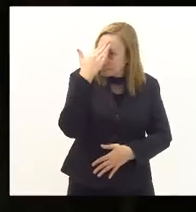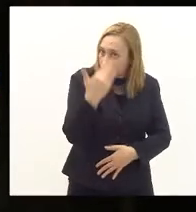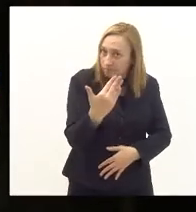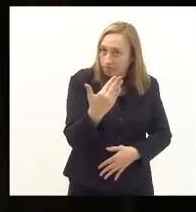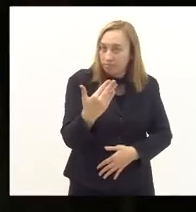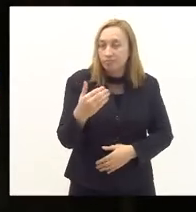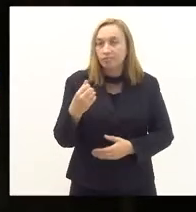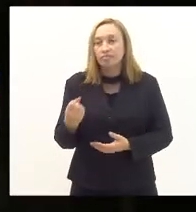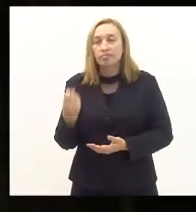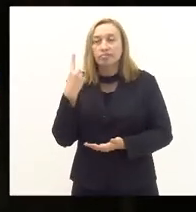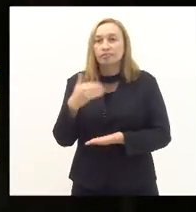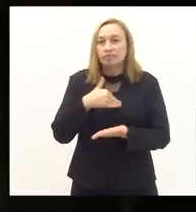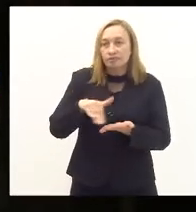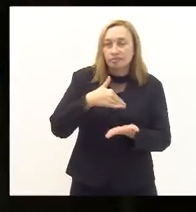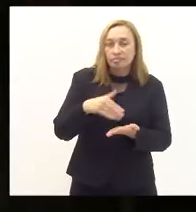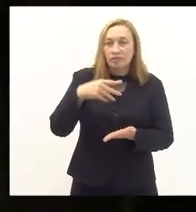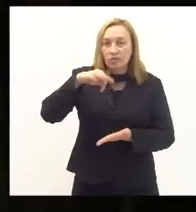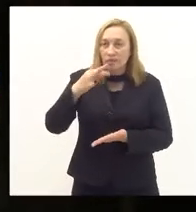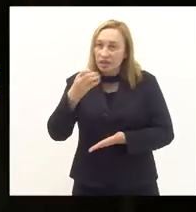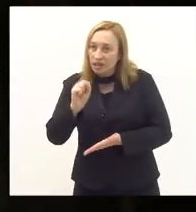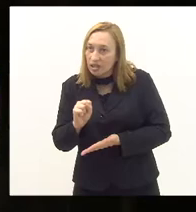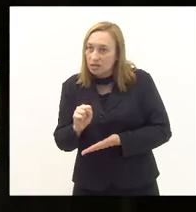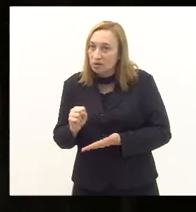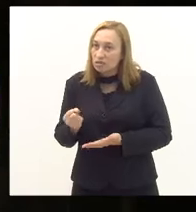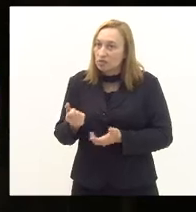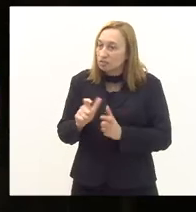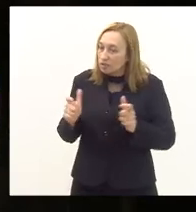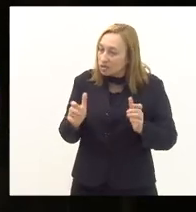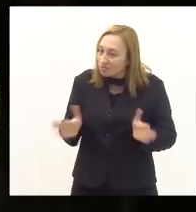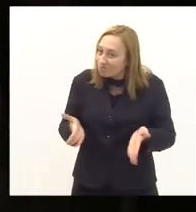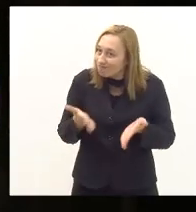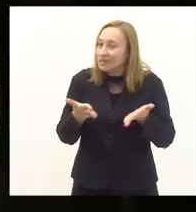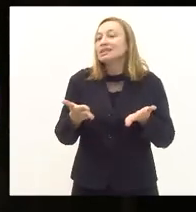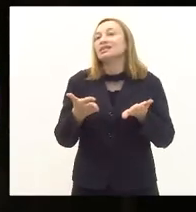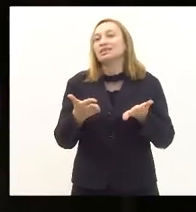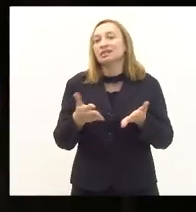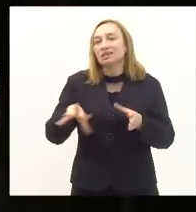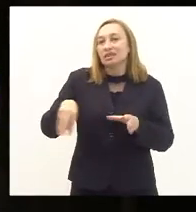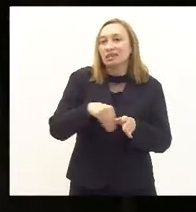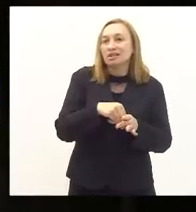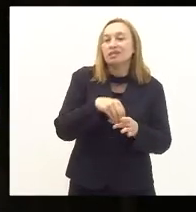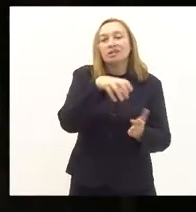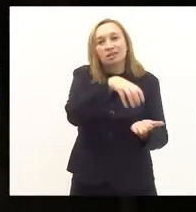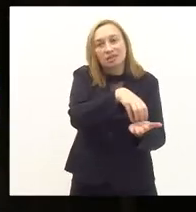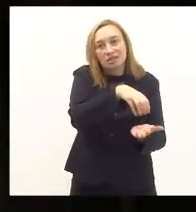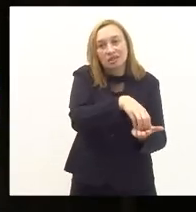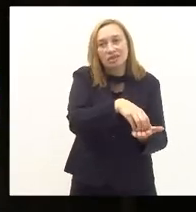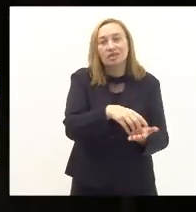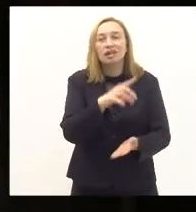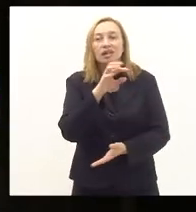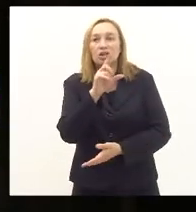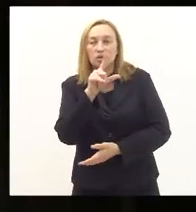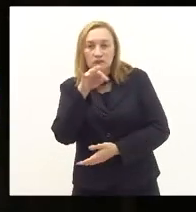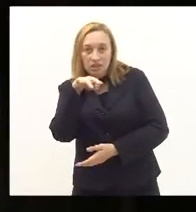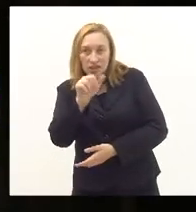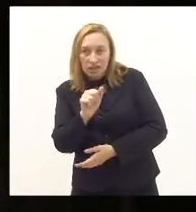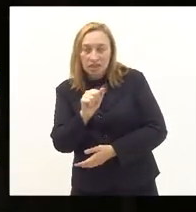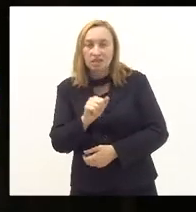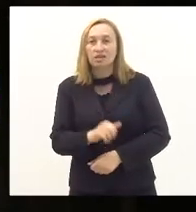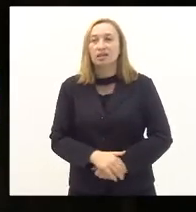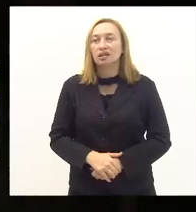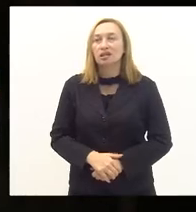ao ex-secretário Matheus, que foi um grande incentivador na implementação do centro, a Luciana